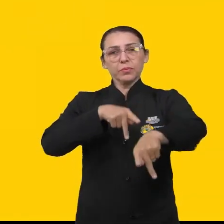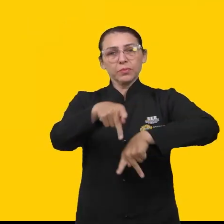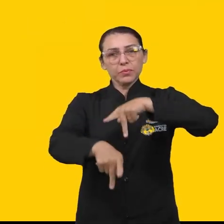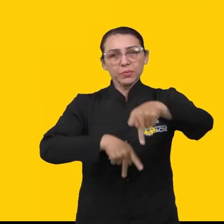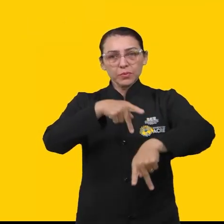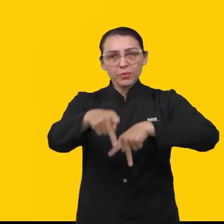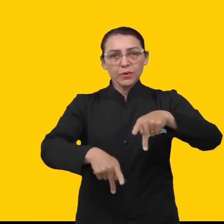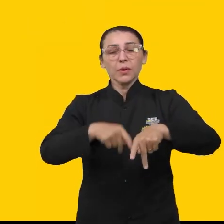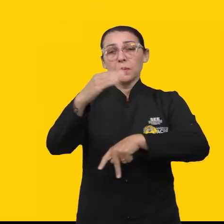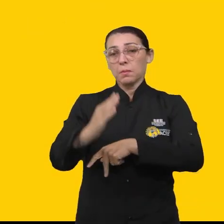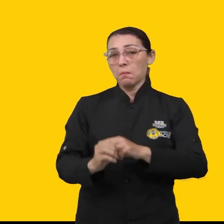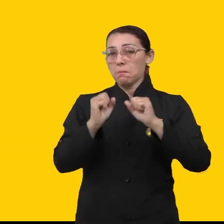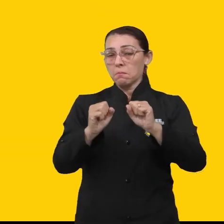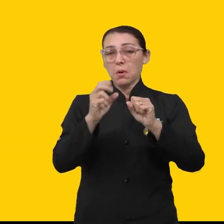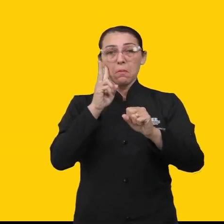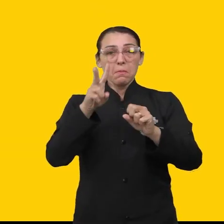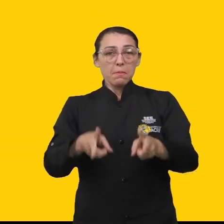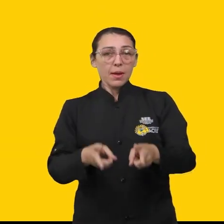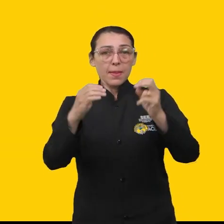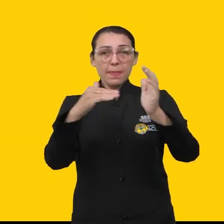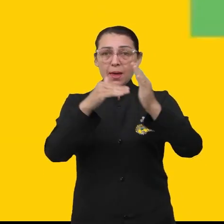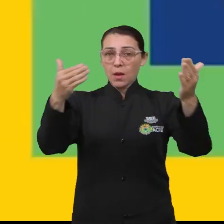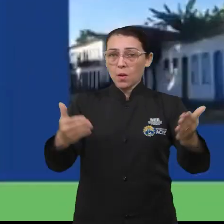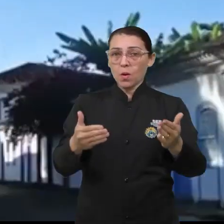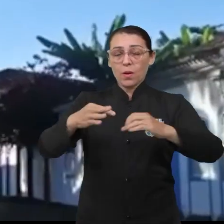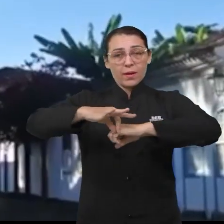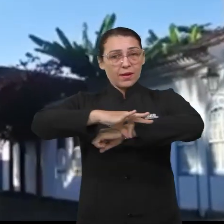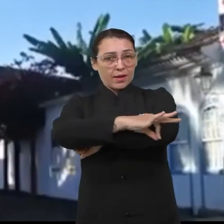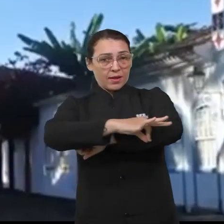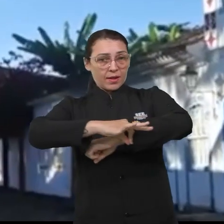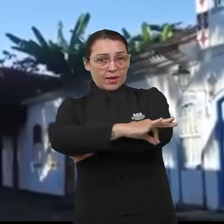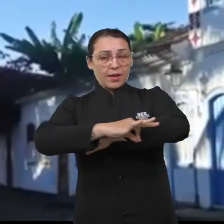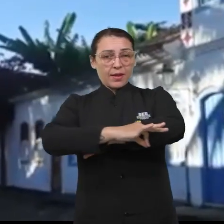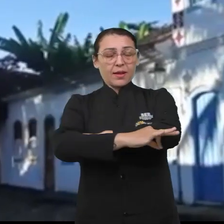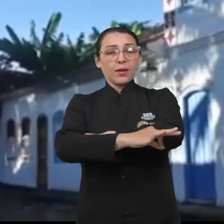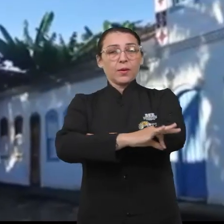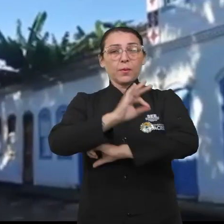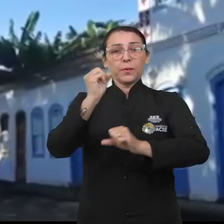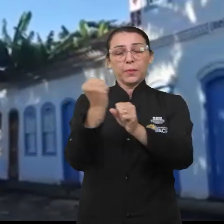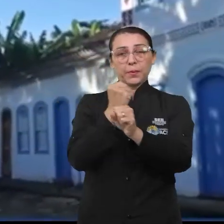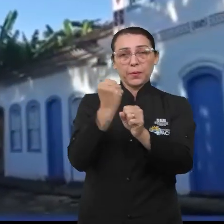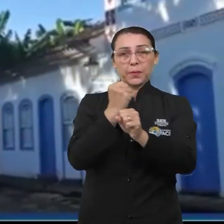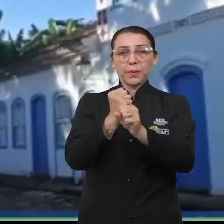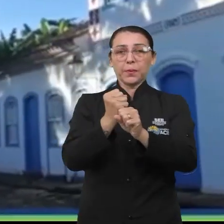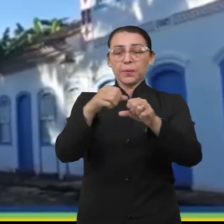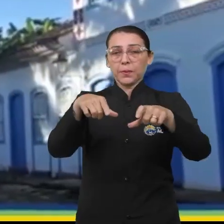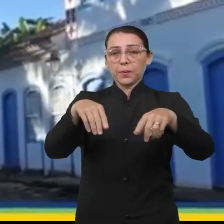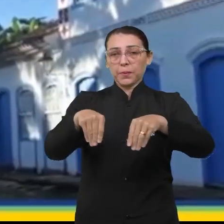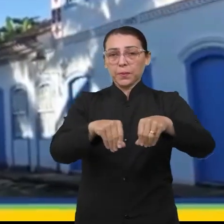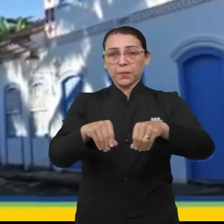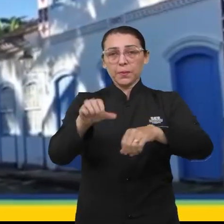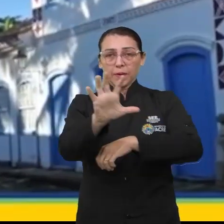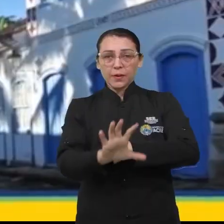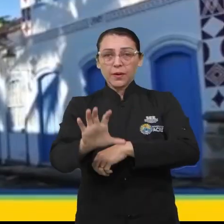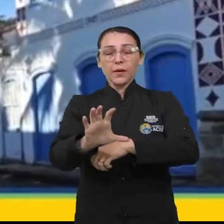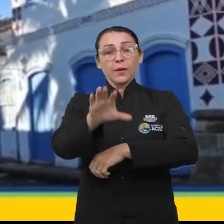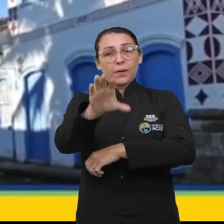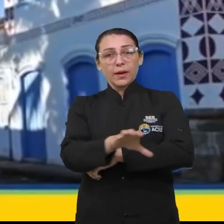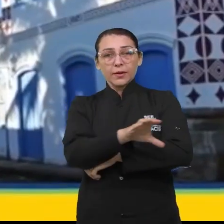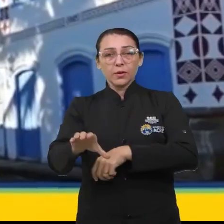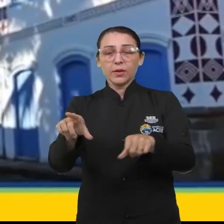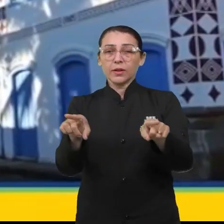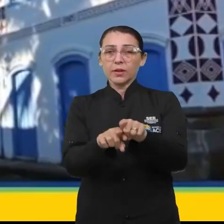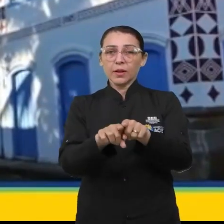brasileira pode ser vista até hoje na arquitetura, na manutenção do território, na religião católica e